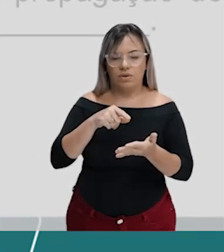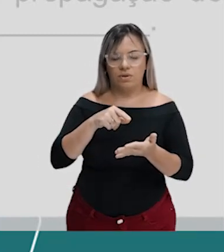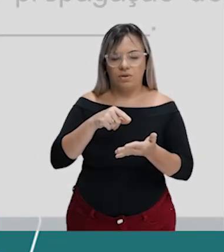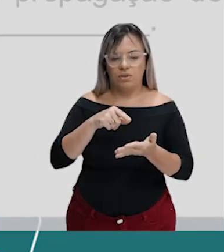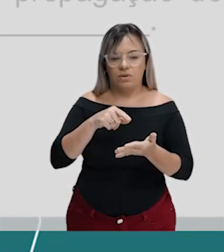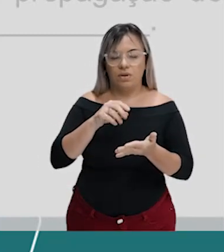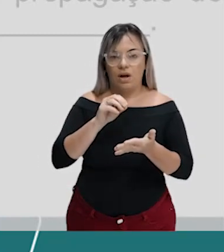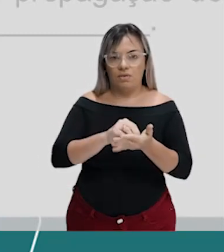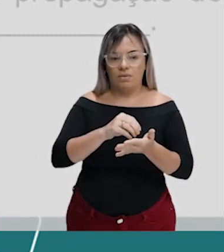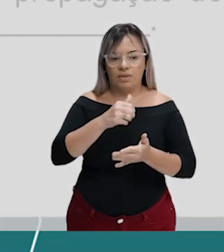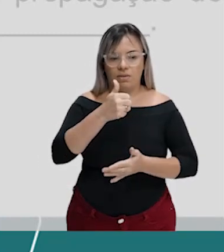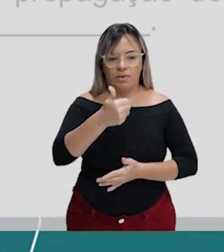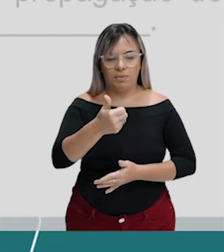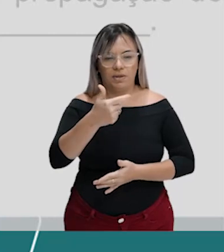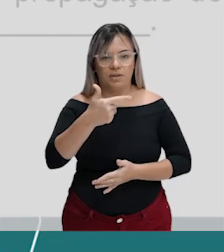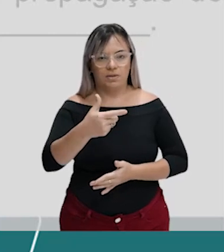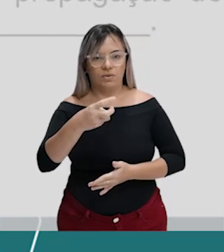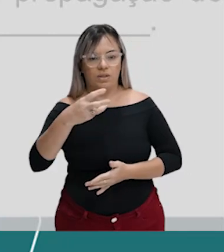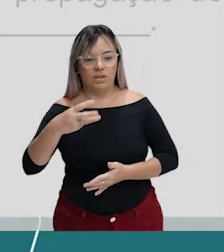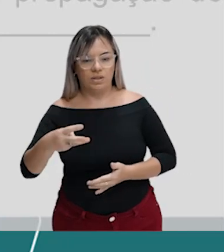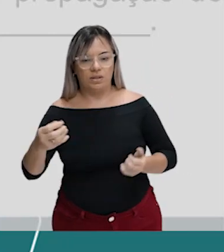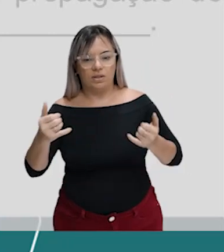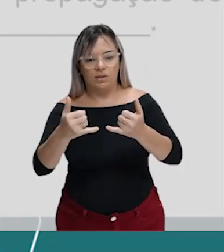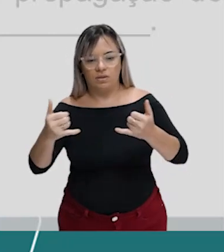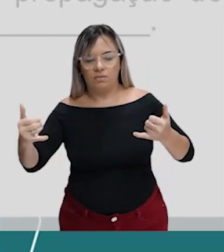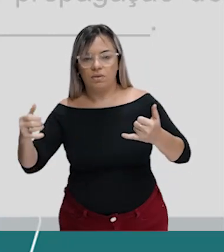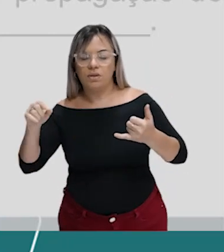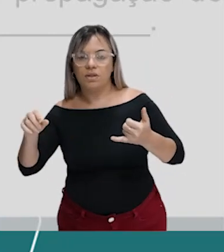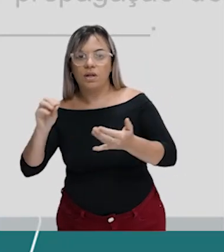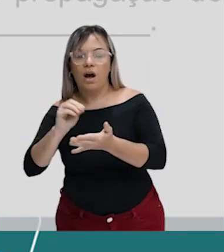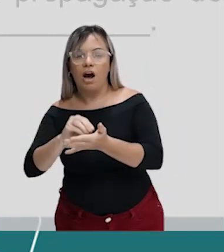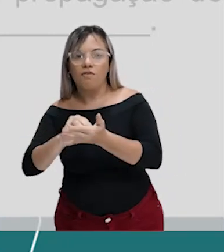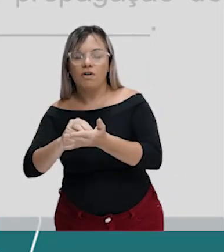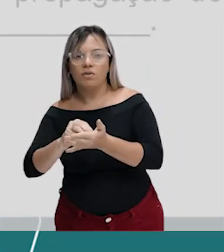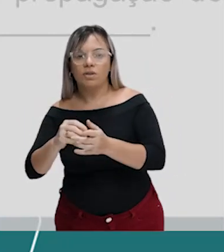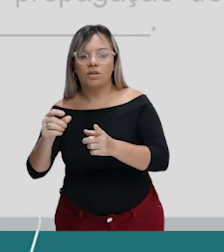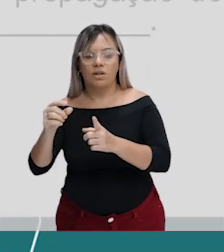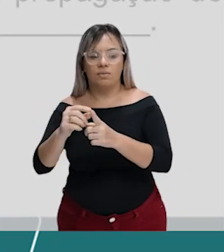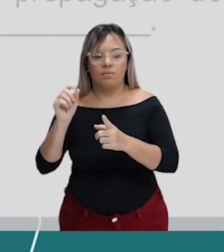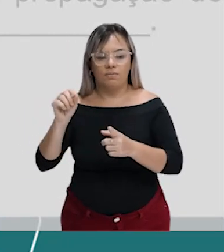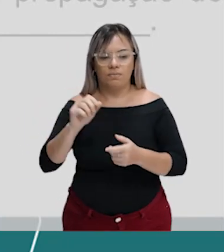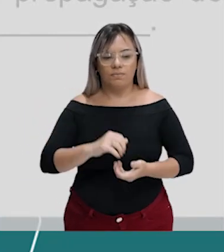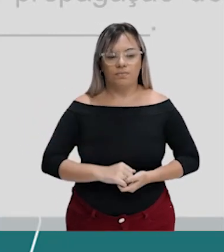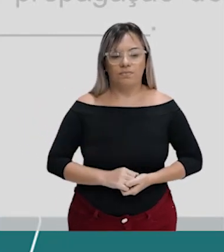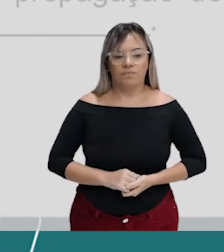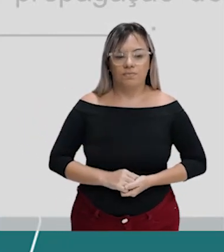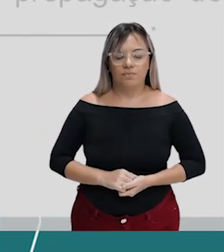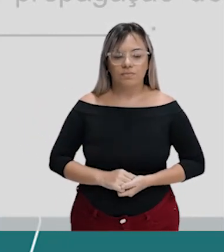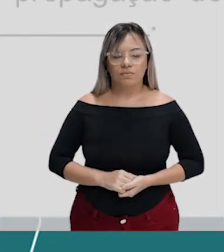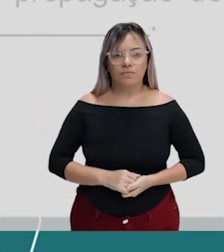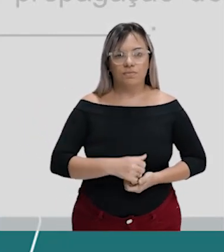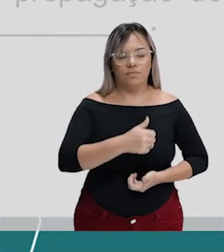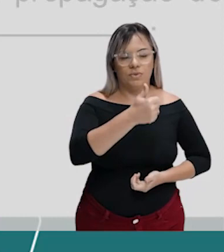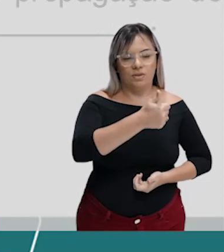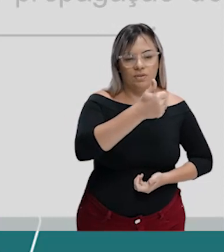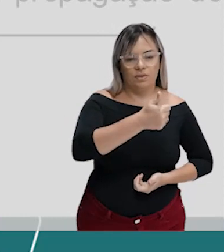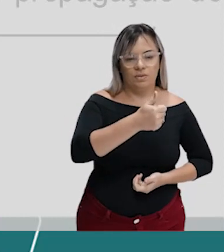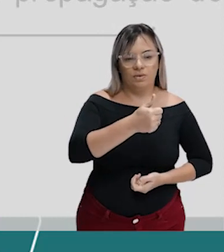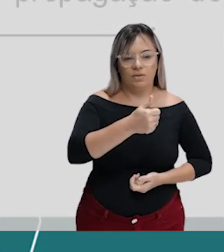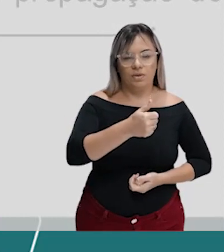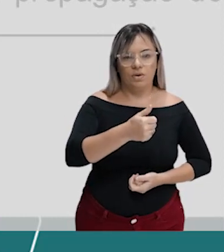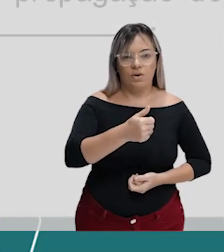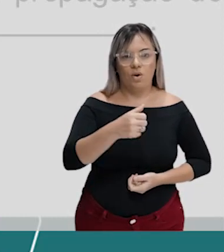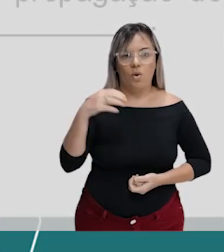das afirmações seguintes, ok? Então, primeiro, o calor do Sol chega